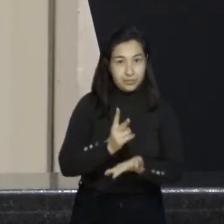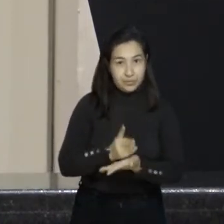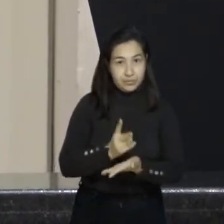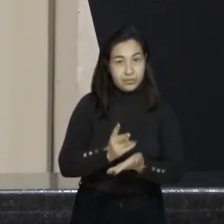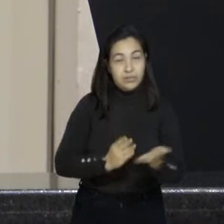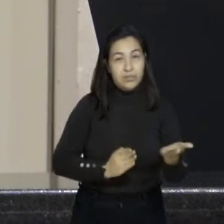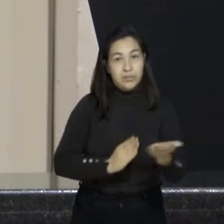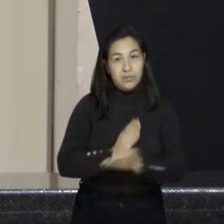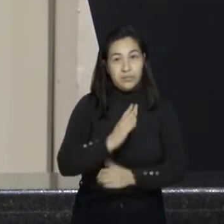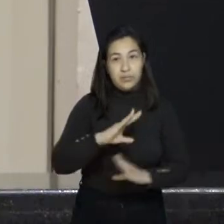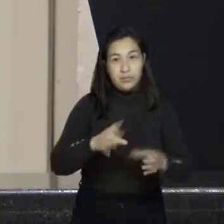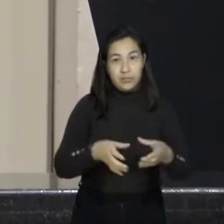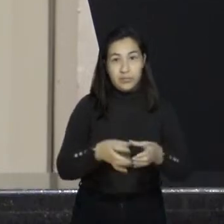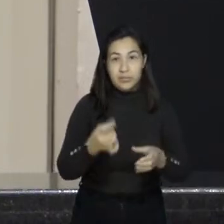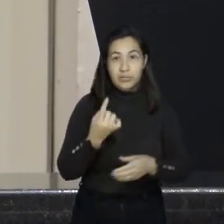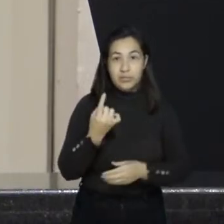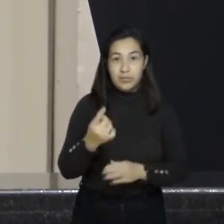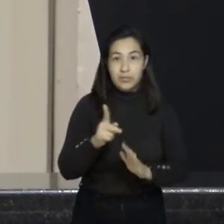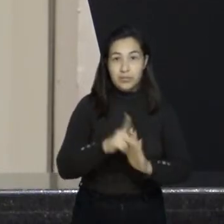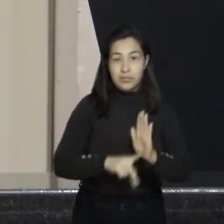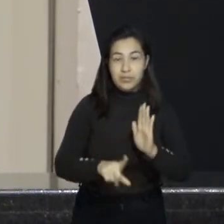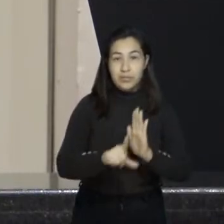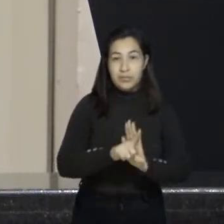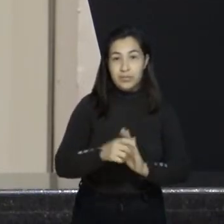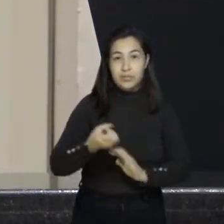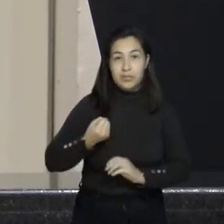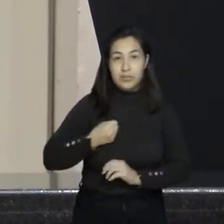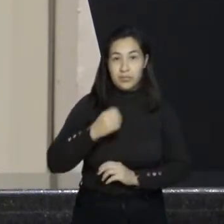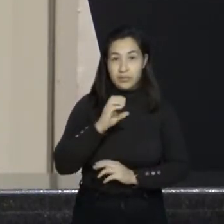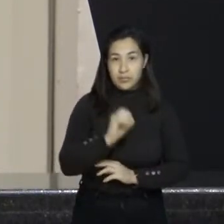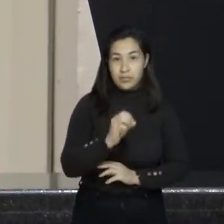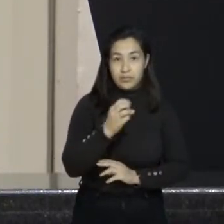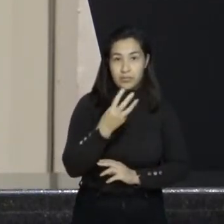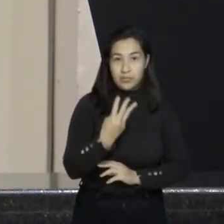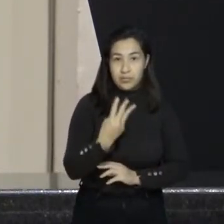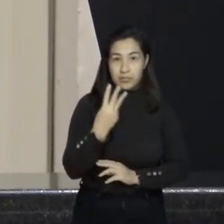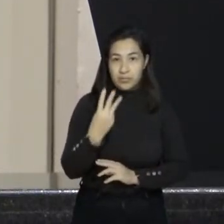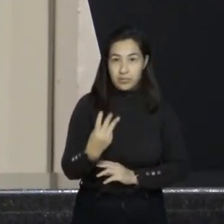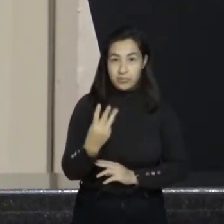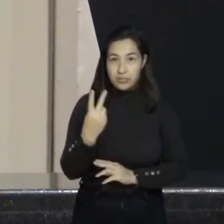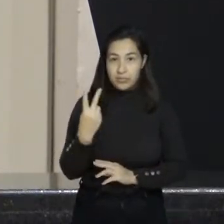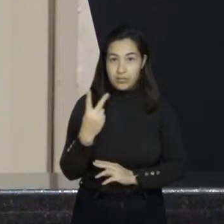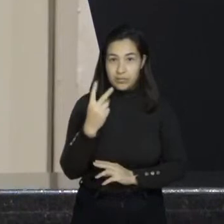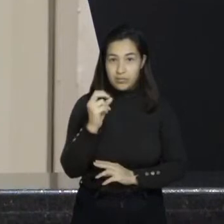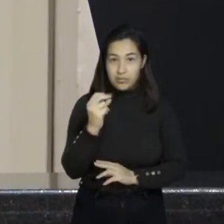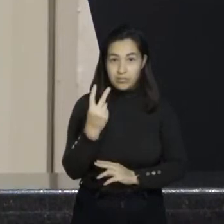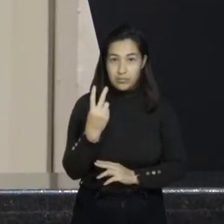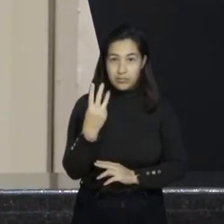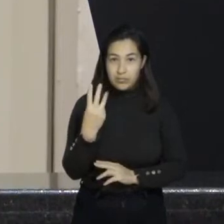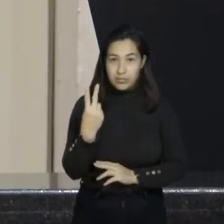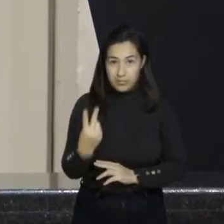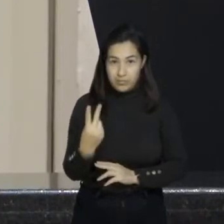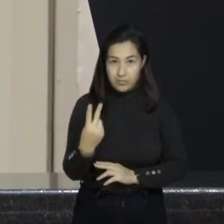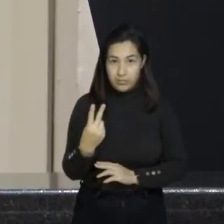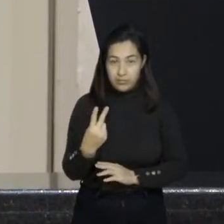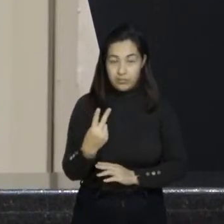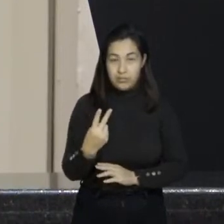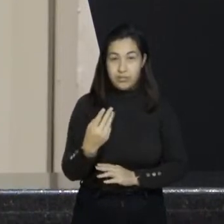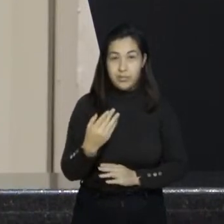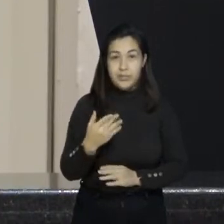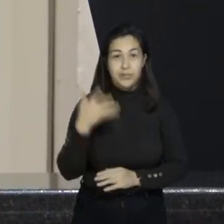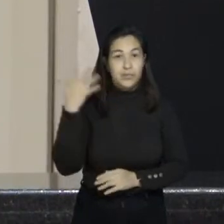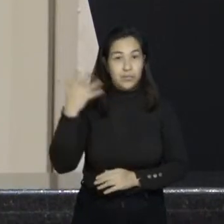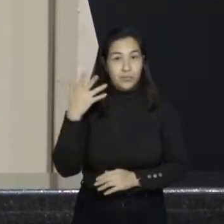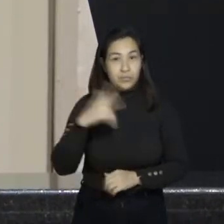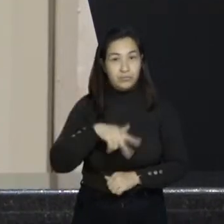em torno único o projeto de lei 0332/2022 após manifestação do Senhor Deputado